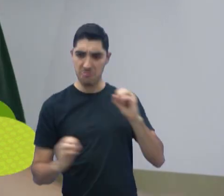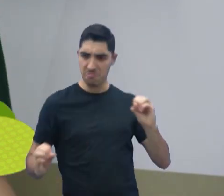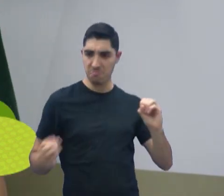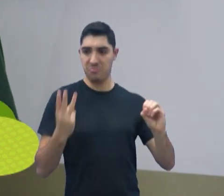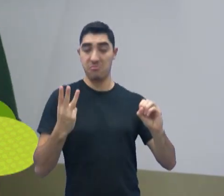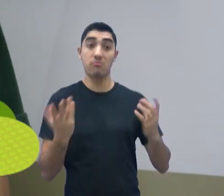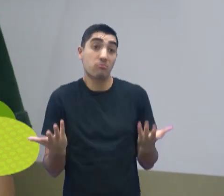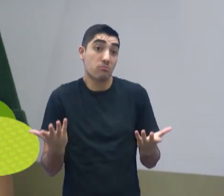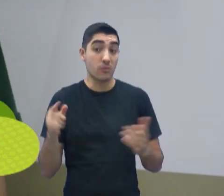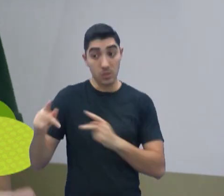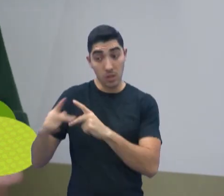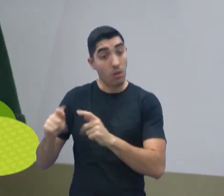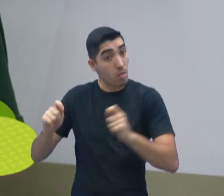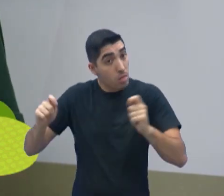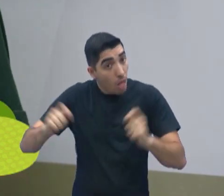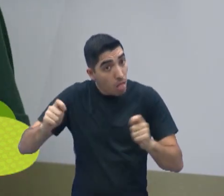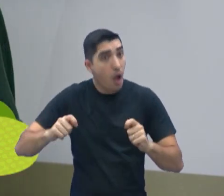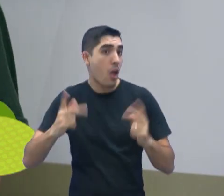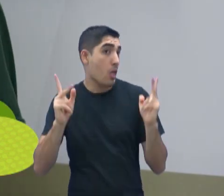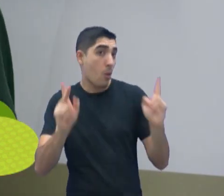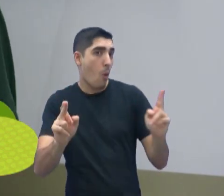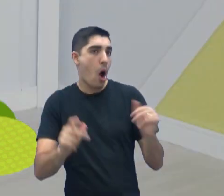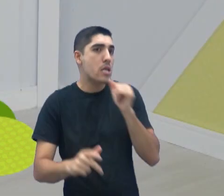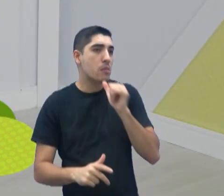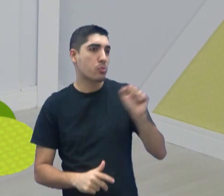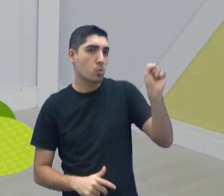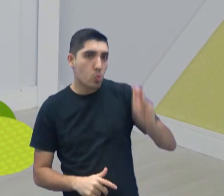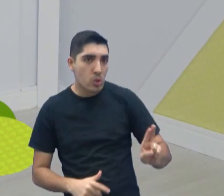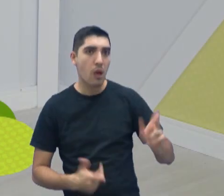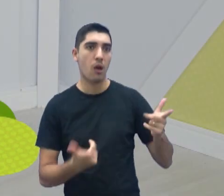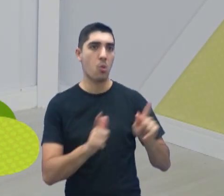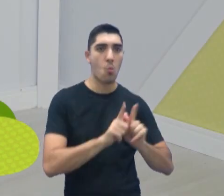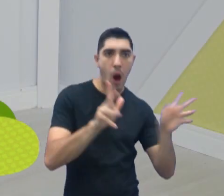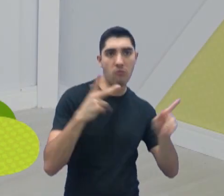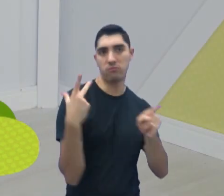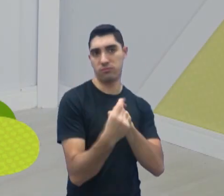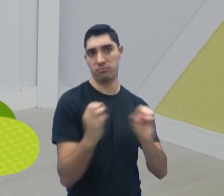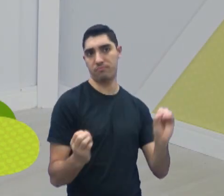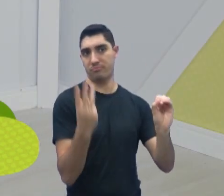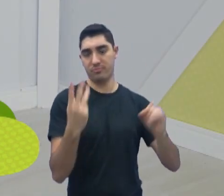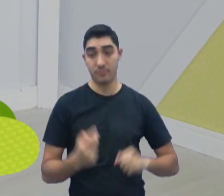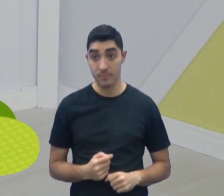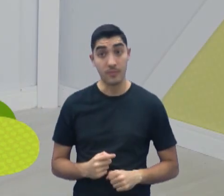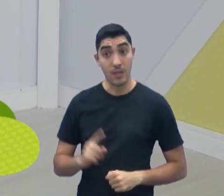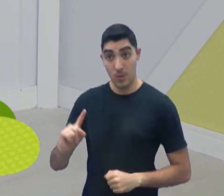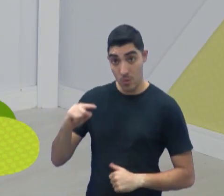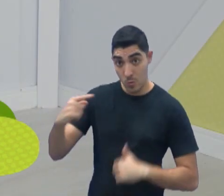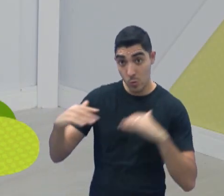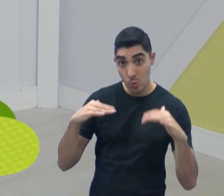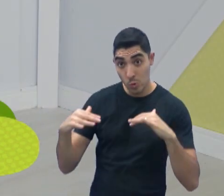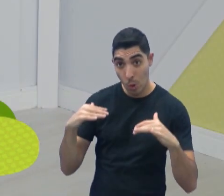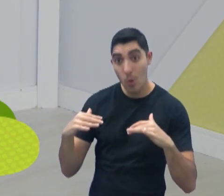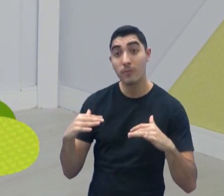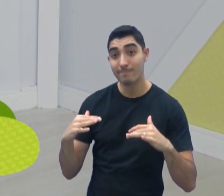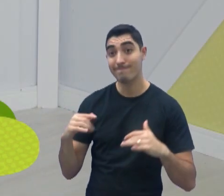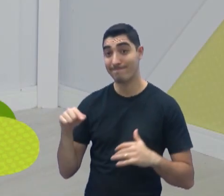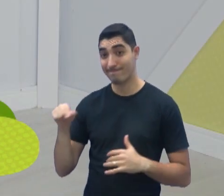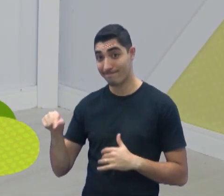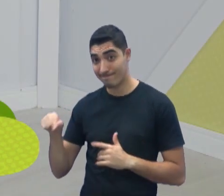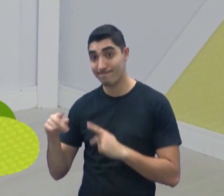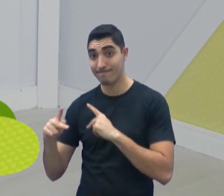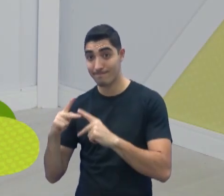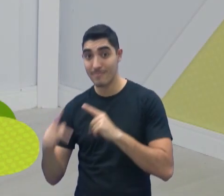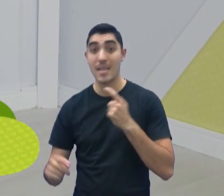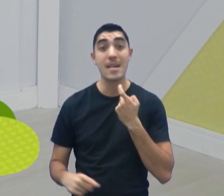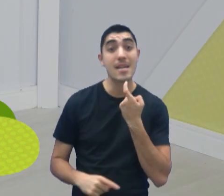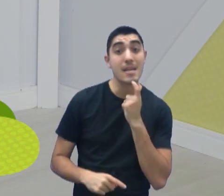José fez contra o Suzano, contra o Guarulhos também. Pois é, o próximo adversário do São José é justamente contra o Campinas, né? Uma pedreira para a equipe do